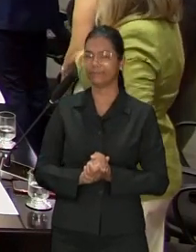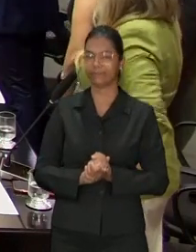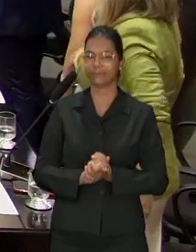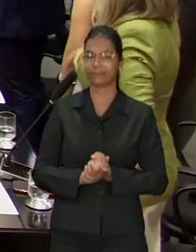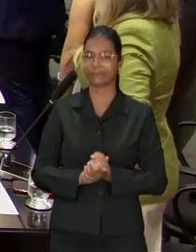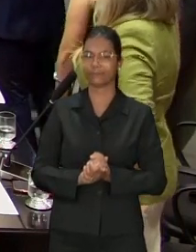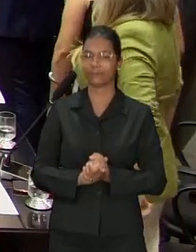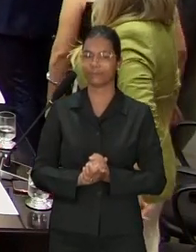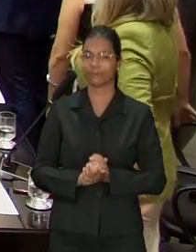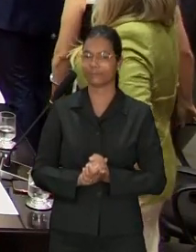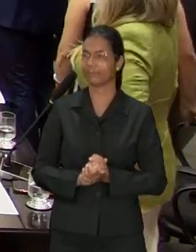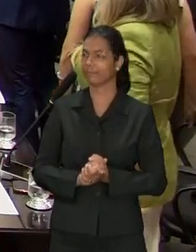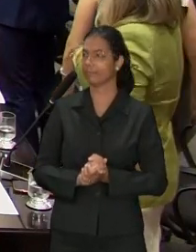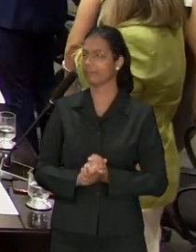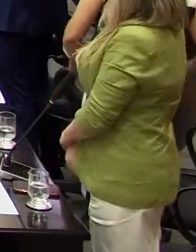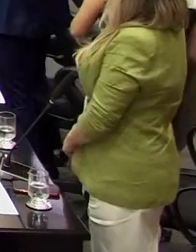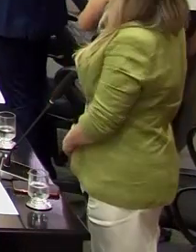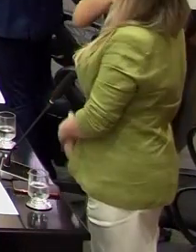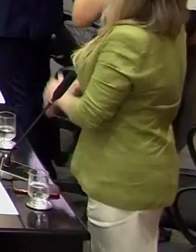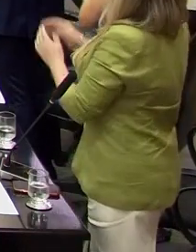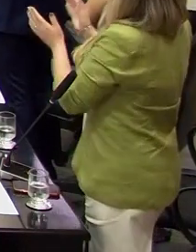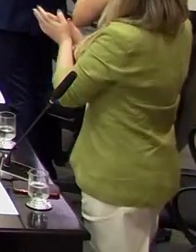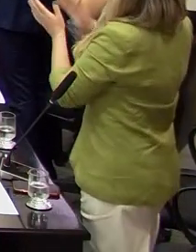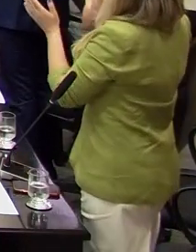Dr. Jamil Sadad.